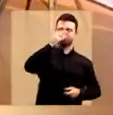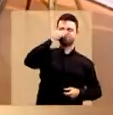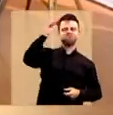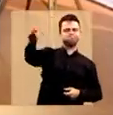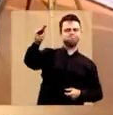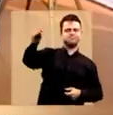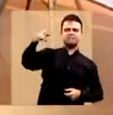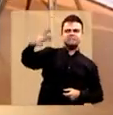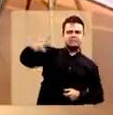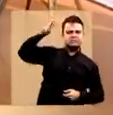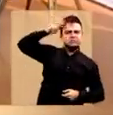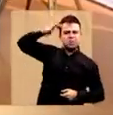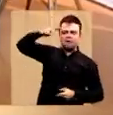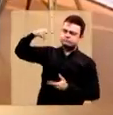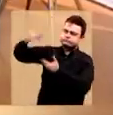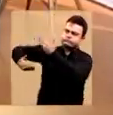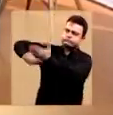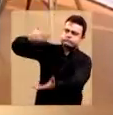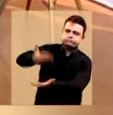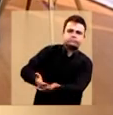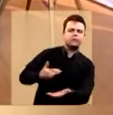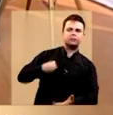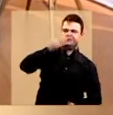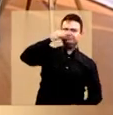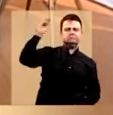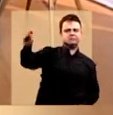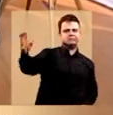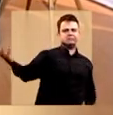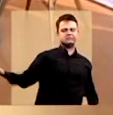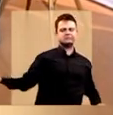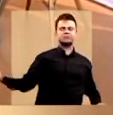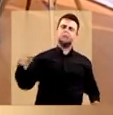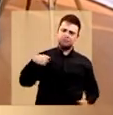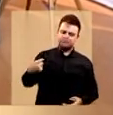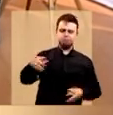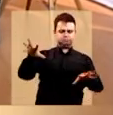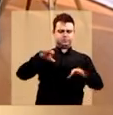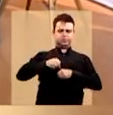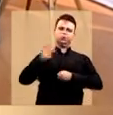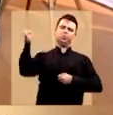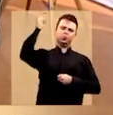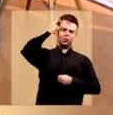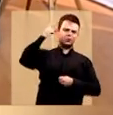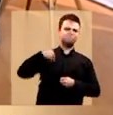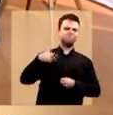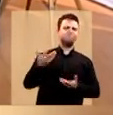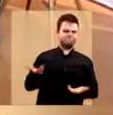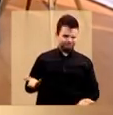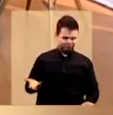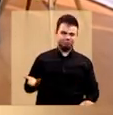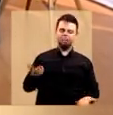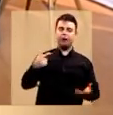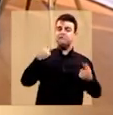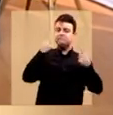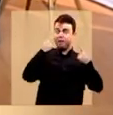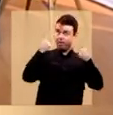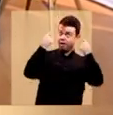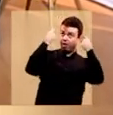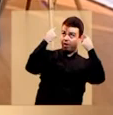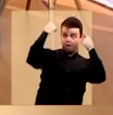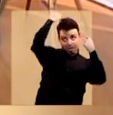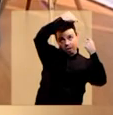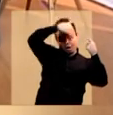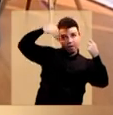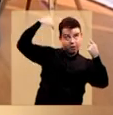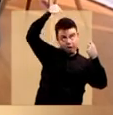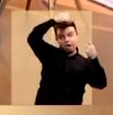roupagem, tudo aquilo. A origem. A origem. Isso é apropriação cultural. Quando você utiliza esse turbante que eu estou na minha